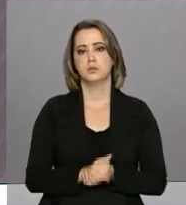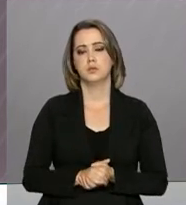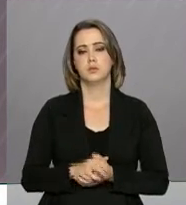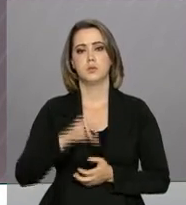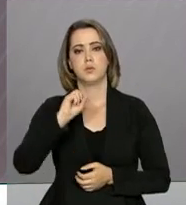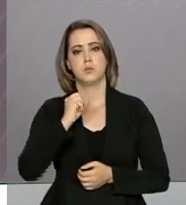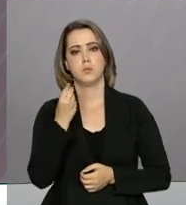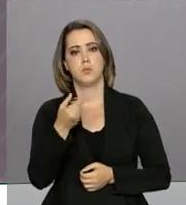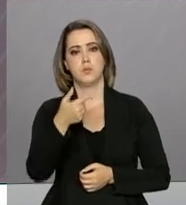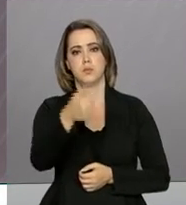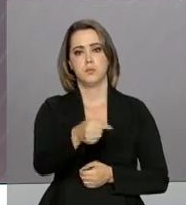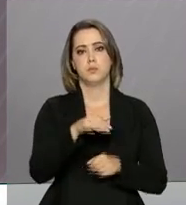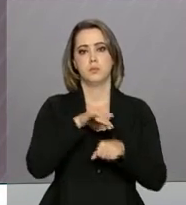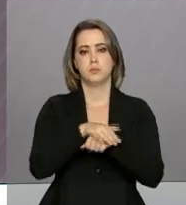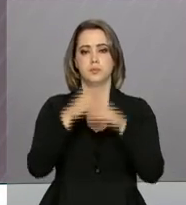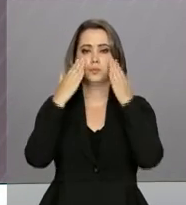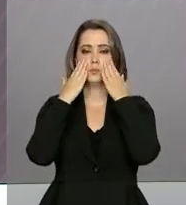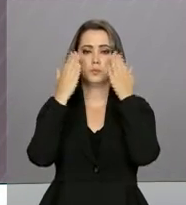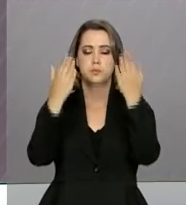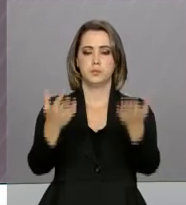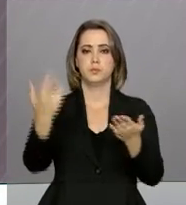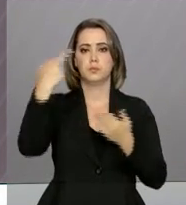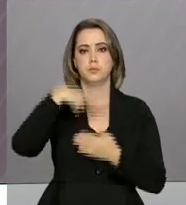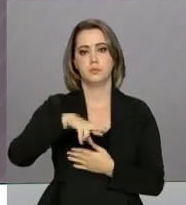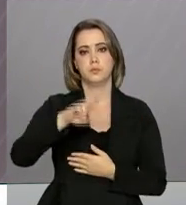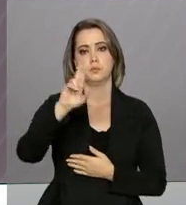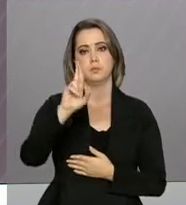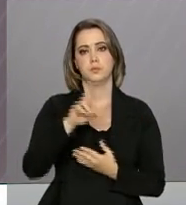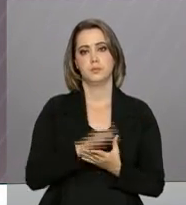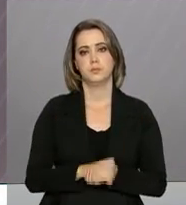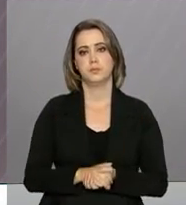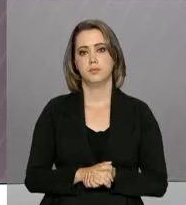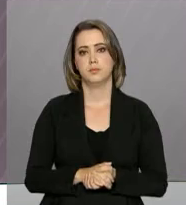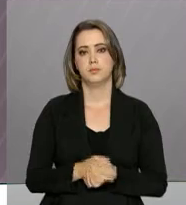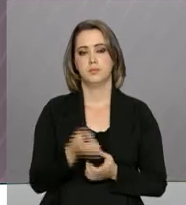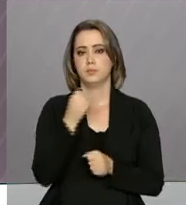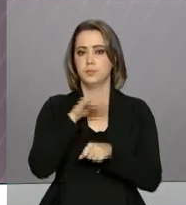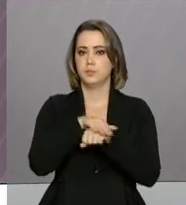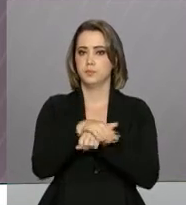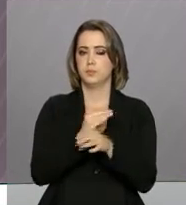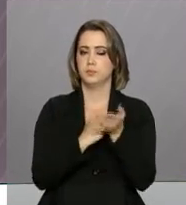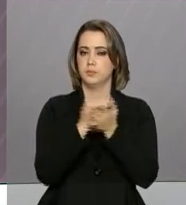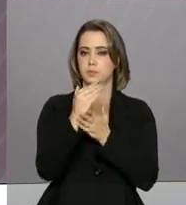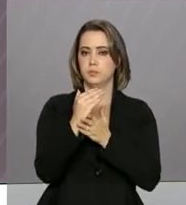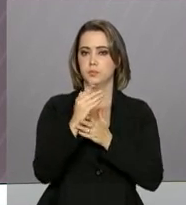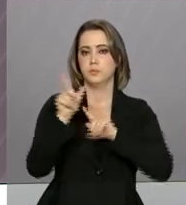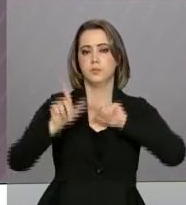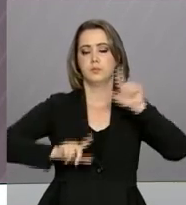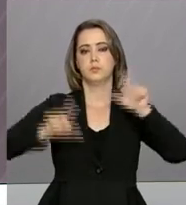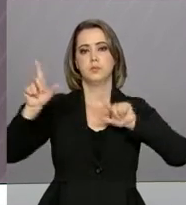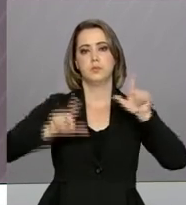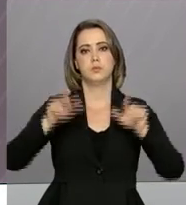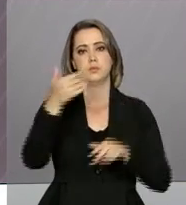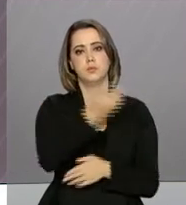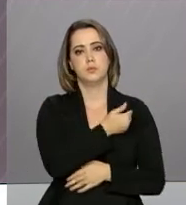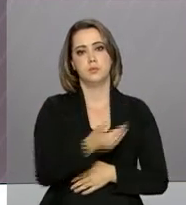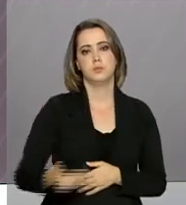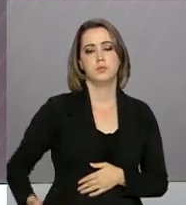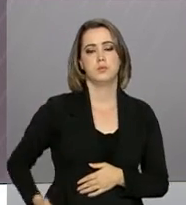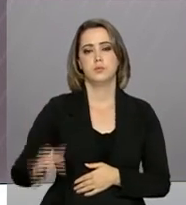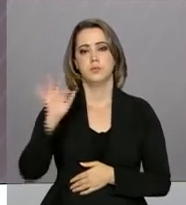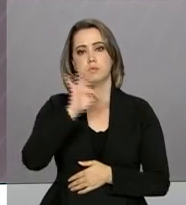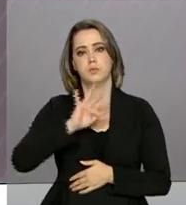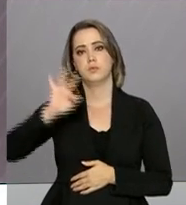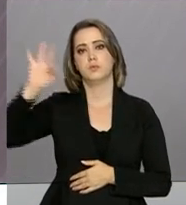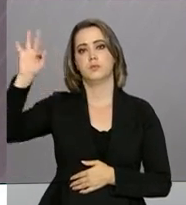informações o acesso da noite na próxima edição do repórter nbr boa noite pra você continue com a gente aqui na nbr